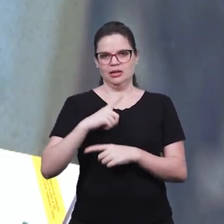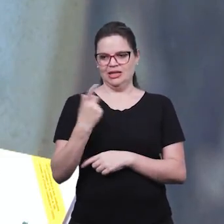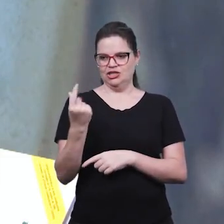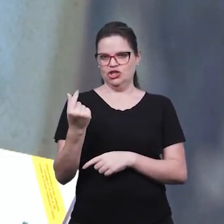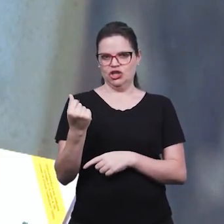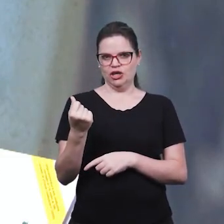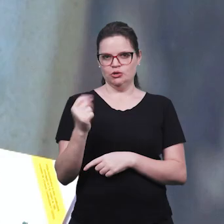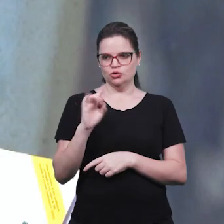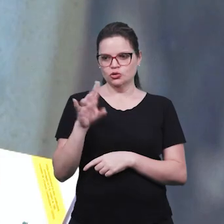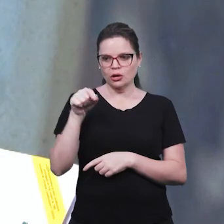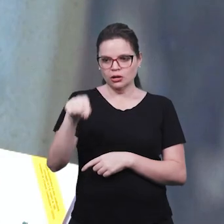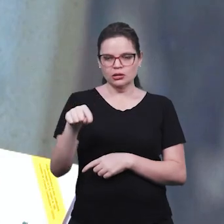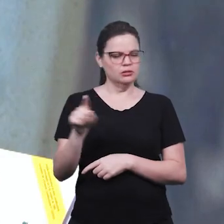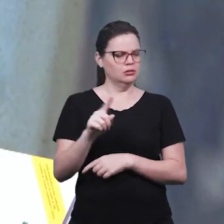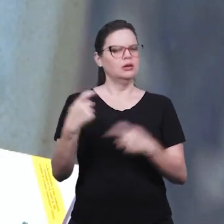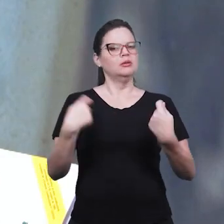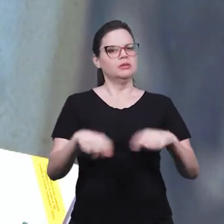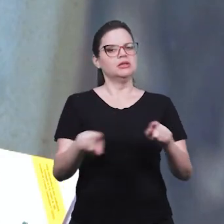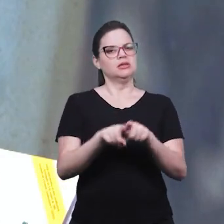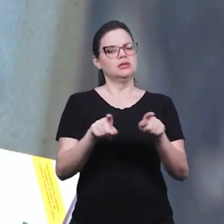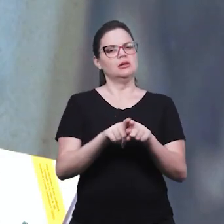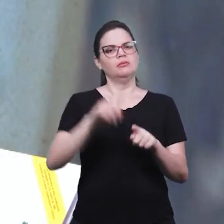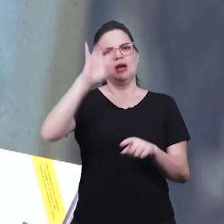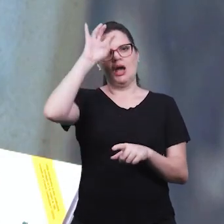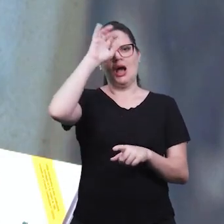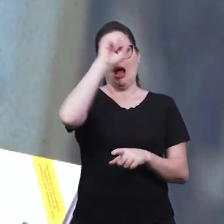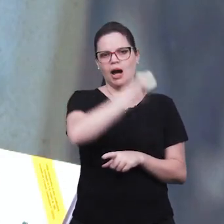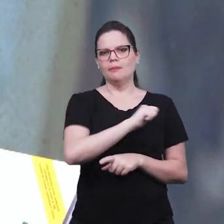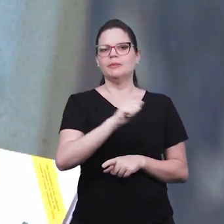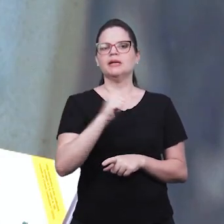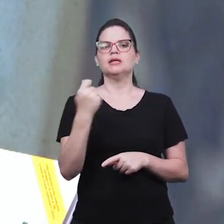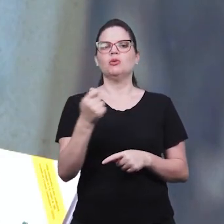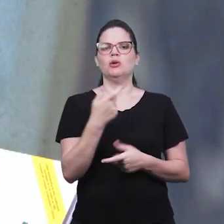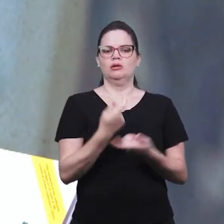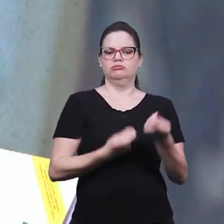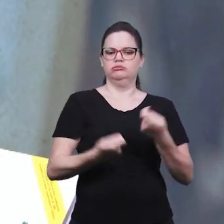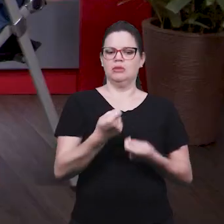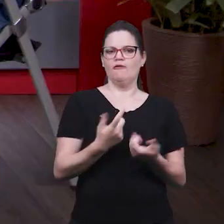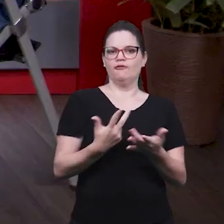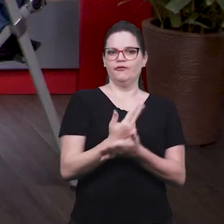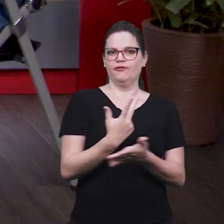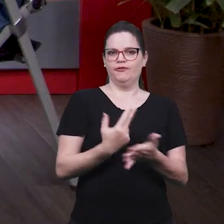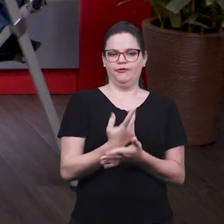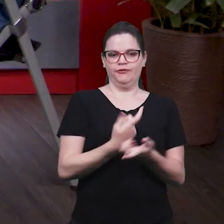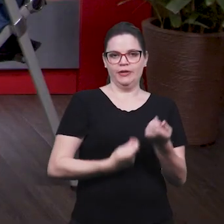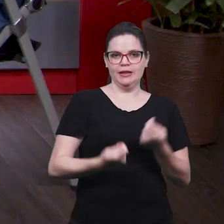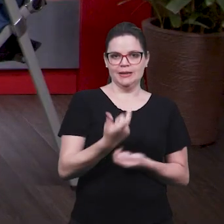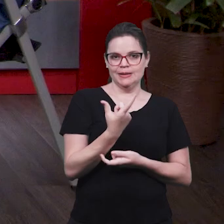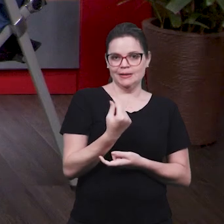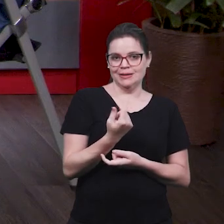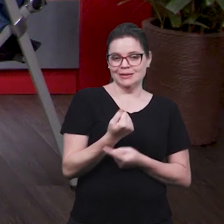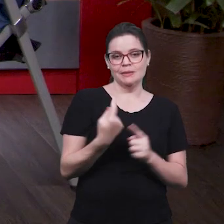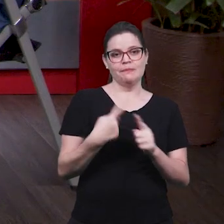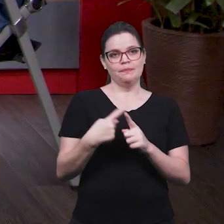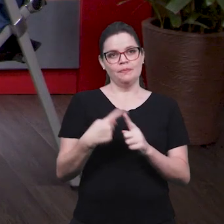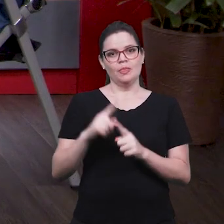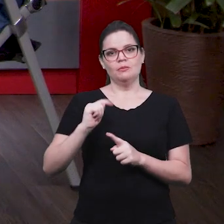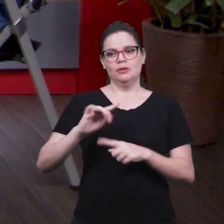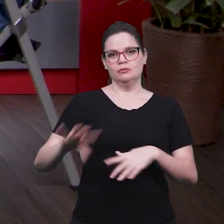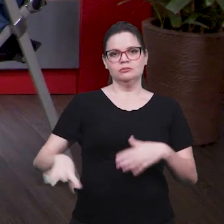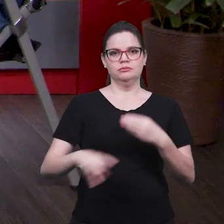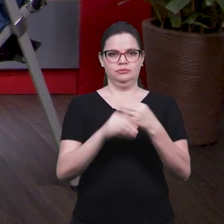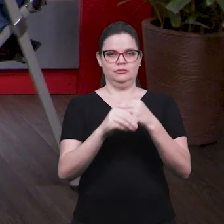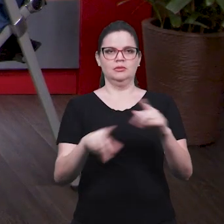haja uma remuneração. A pessoa também tem que ter uma educação financeira, que eu tinha comentado, porque a